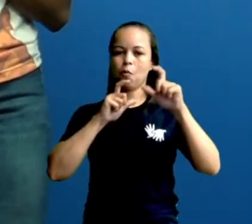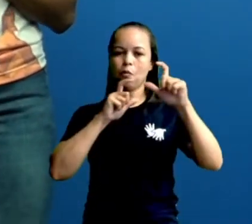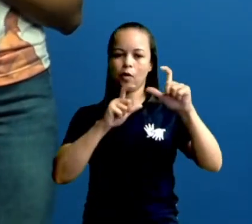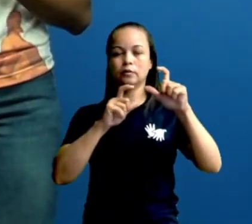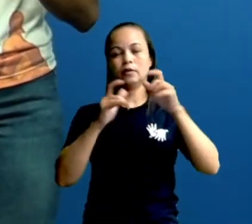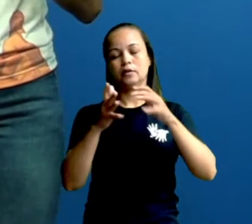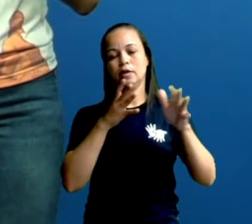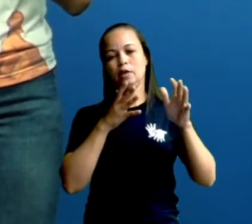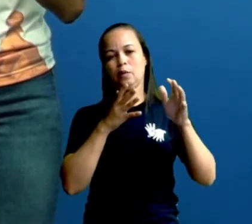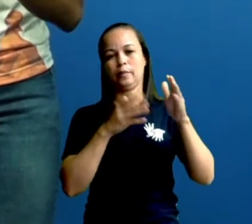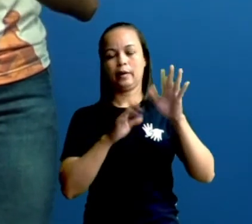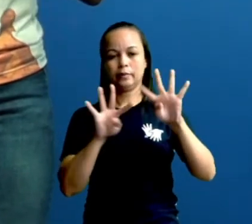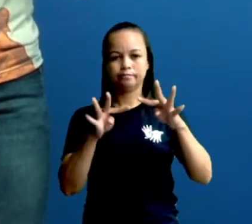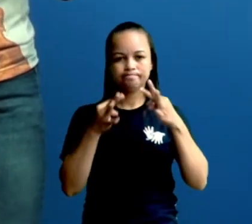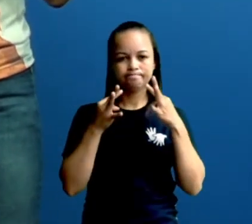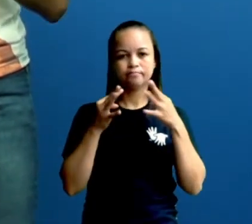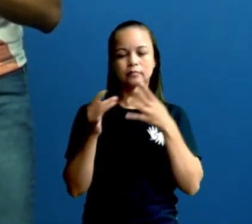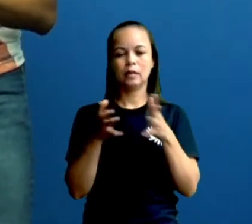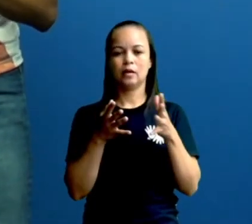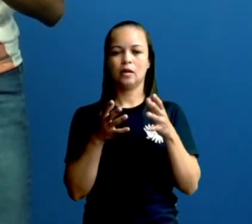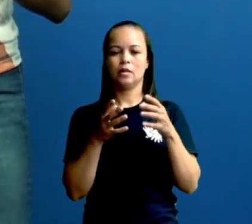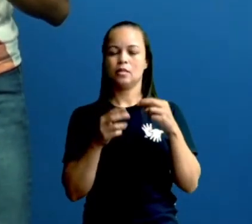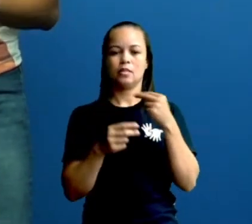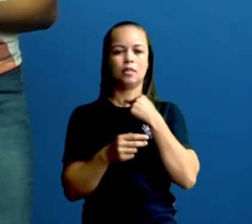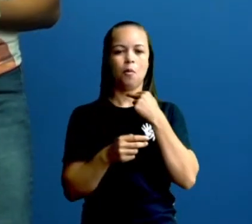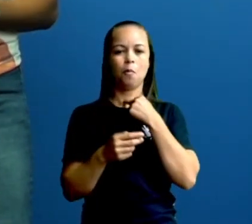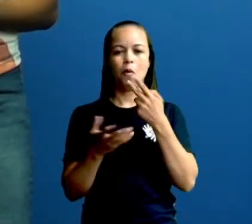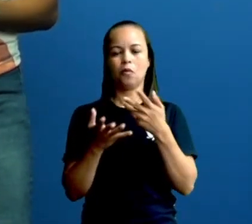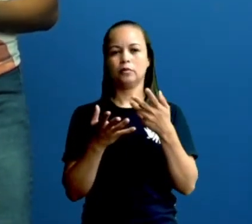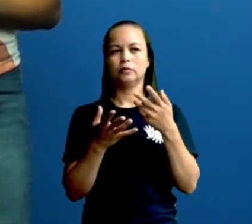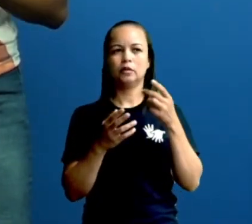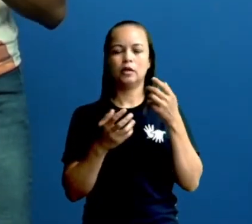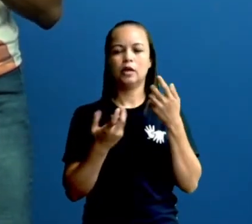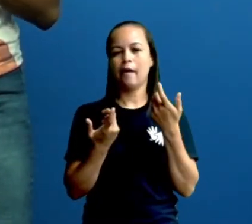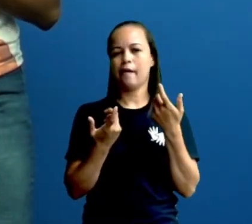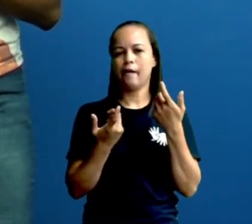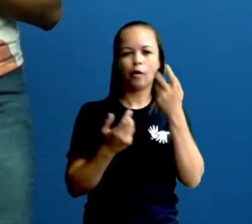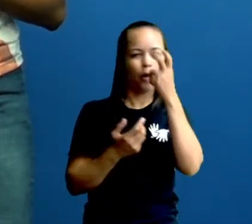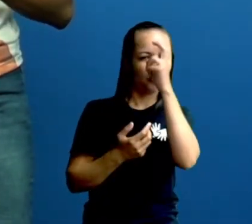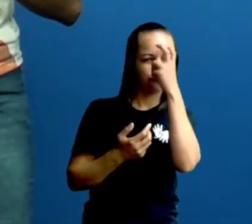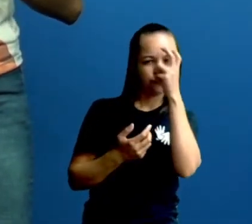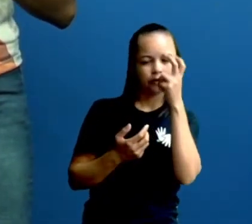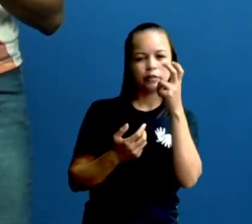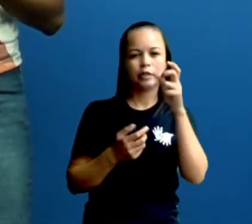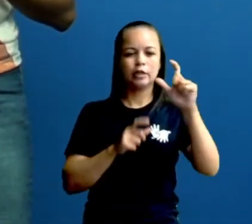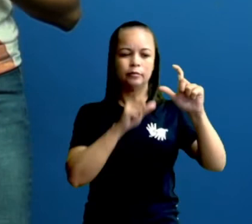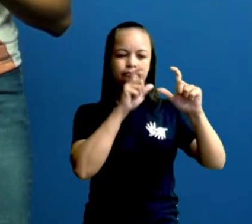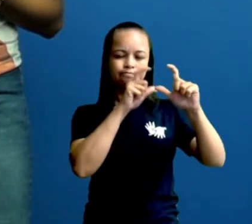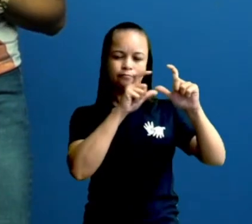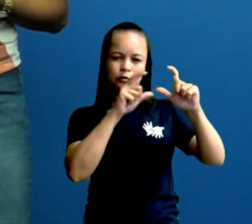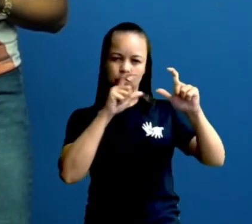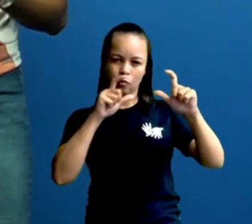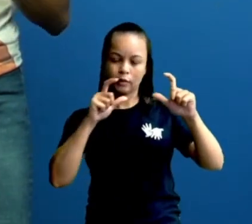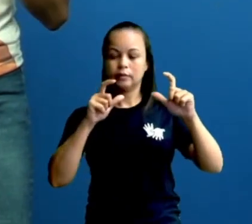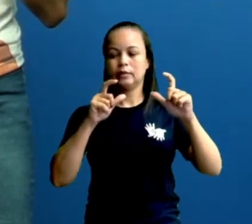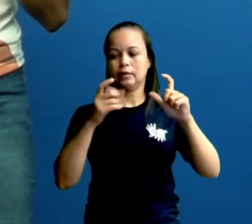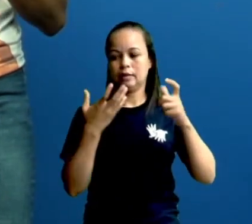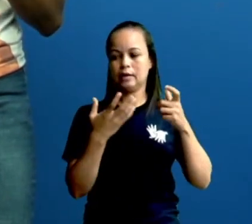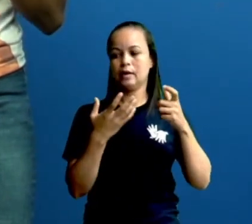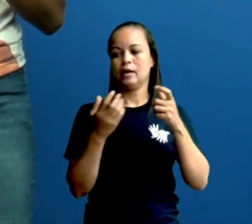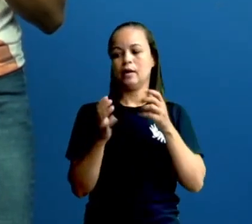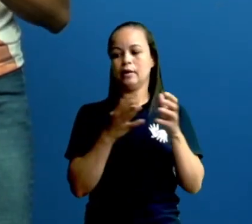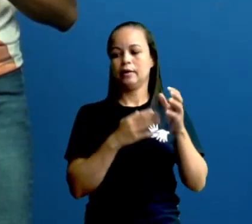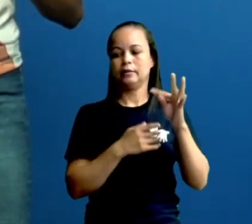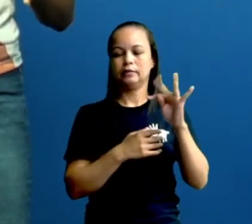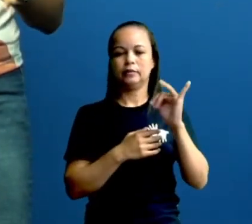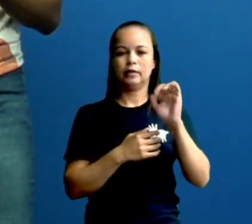pode confundir história em quadrinhos com tirinhas. As tirinhas são uma espécie de quadrinhos, mas não